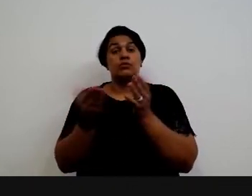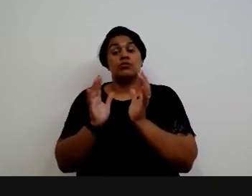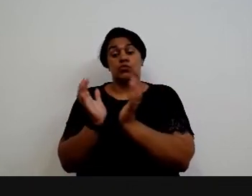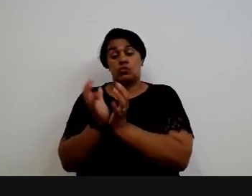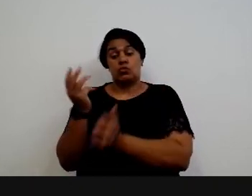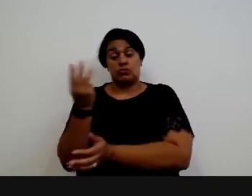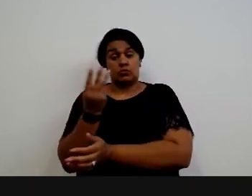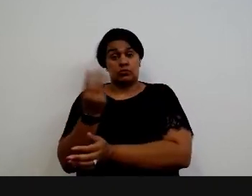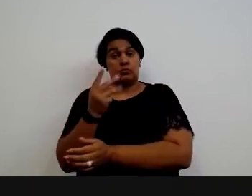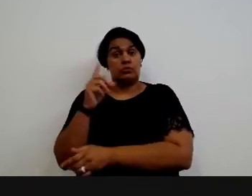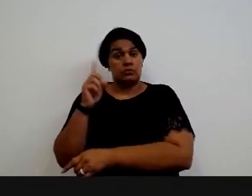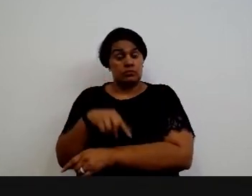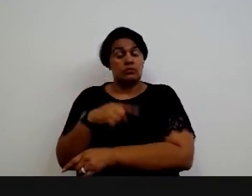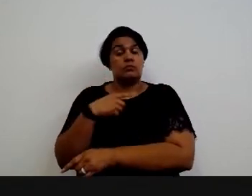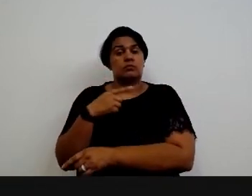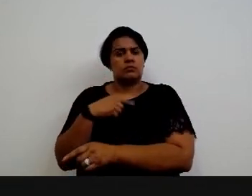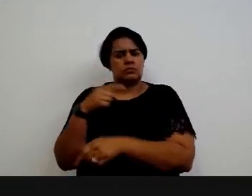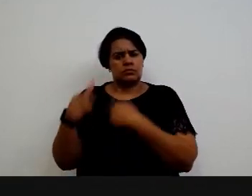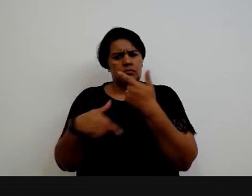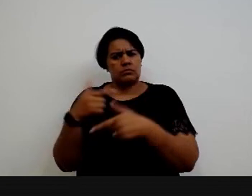atuado como